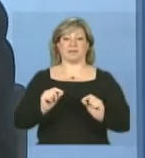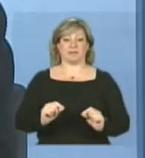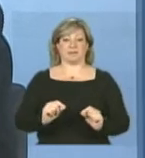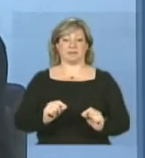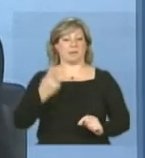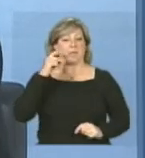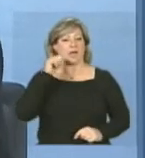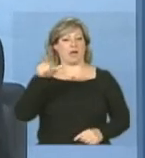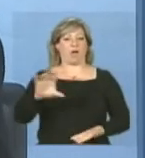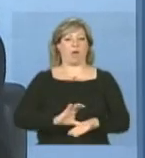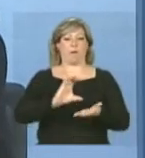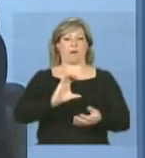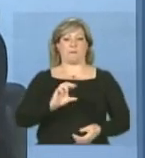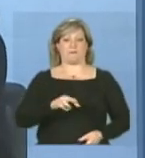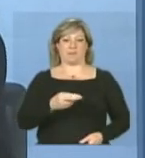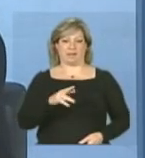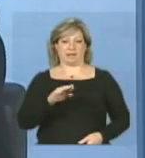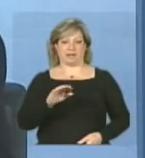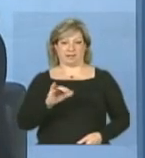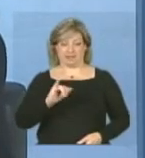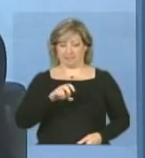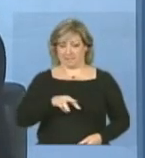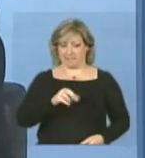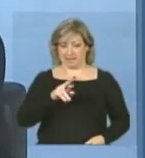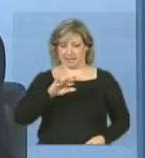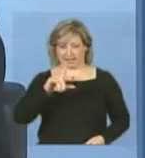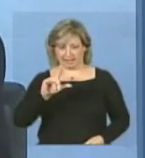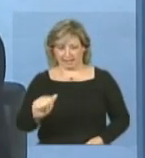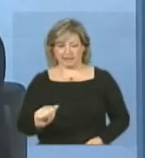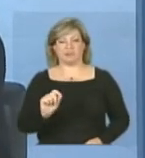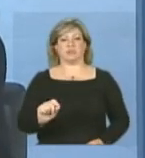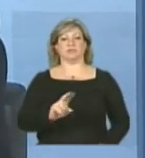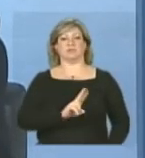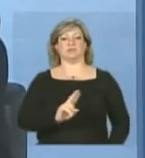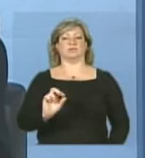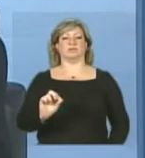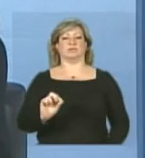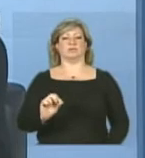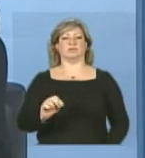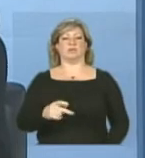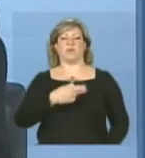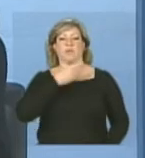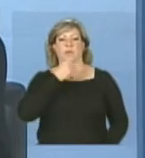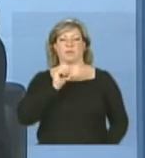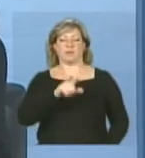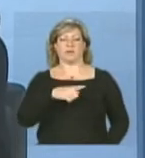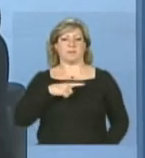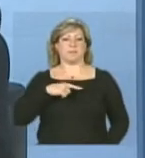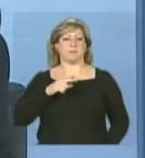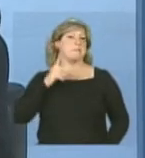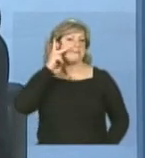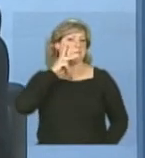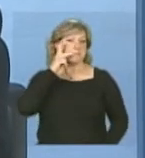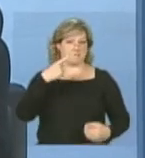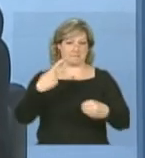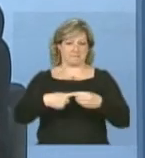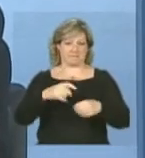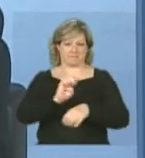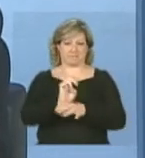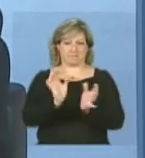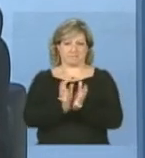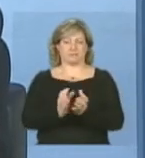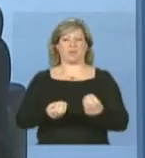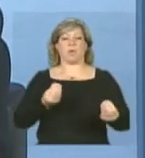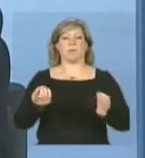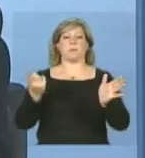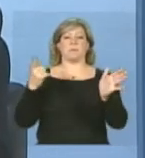a conselheira Marília, de Zildo Vicente Leite, da Paraíba. Como fazer para